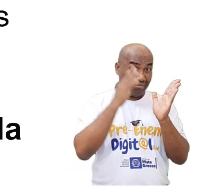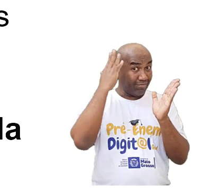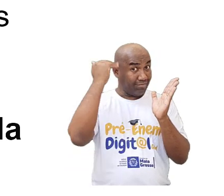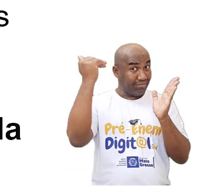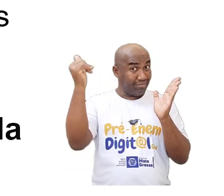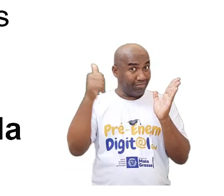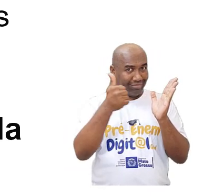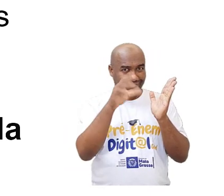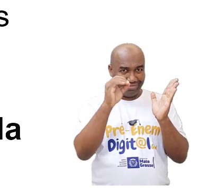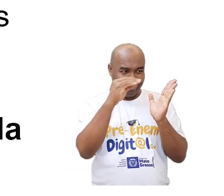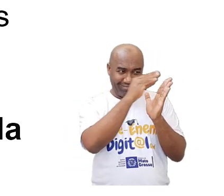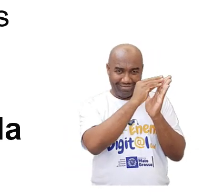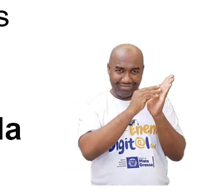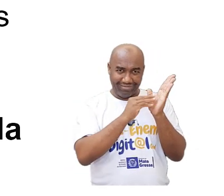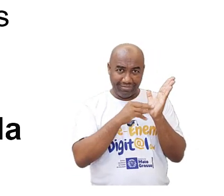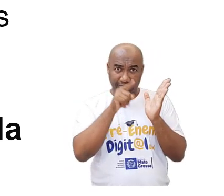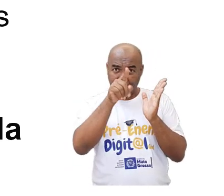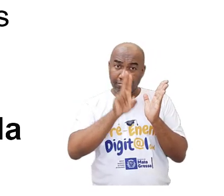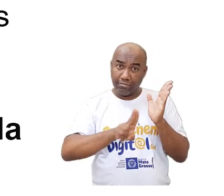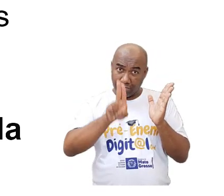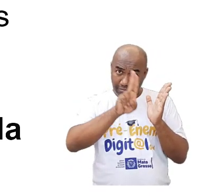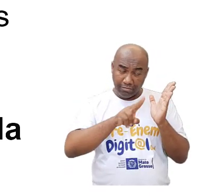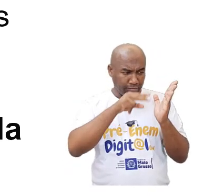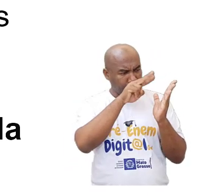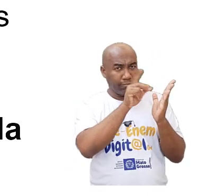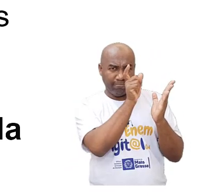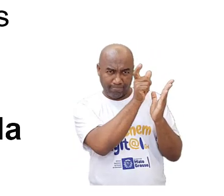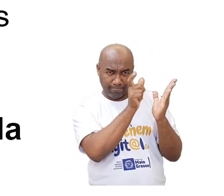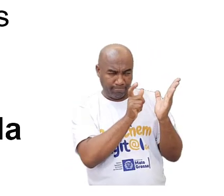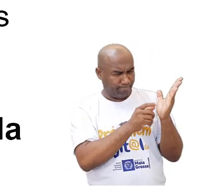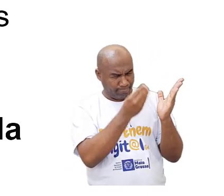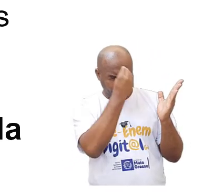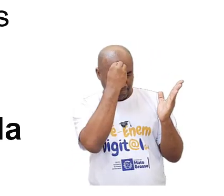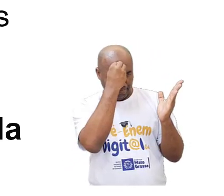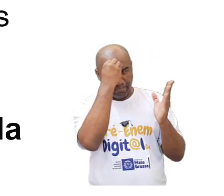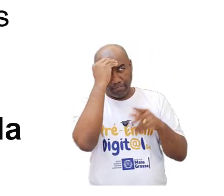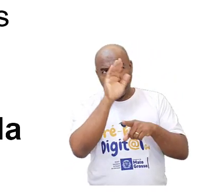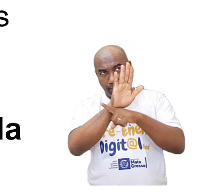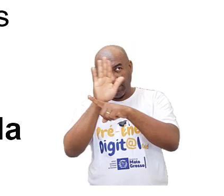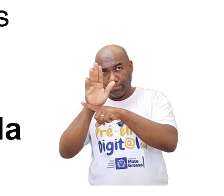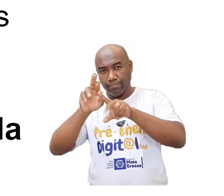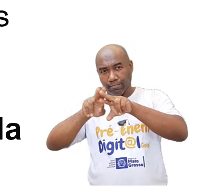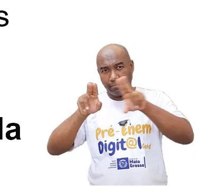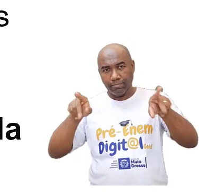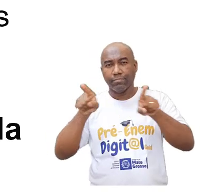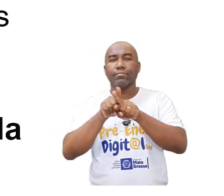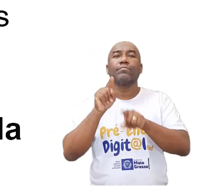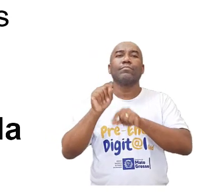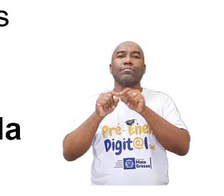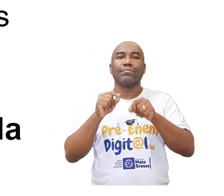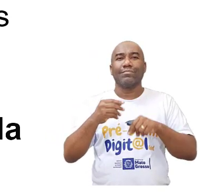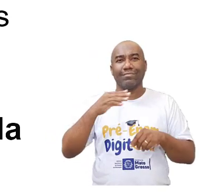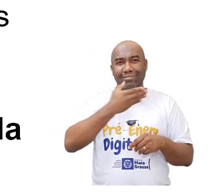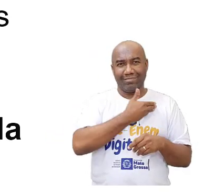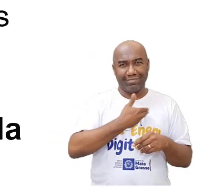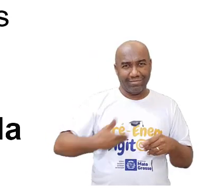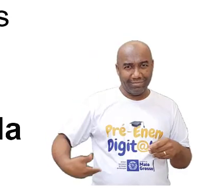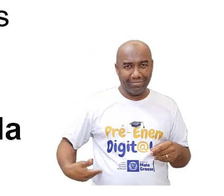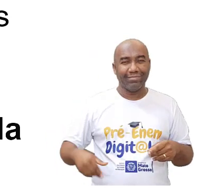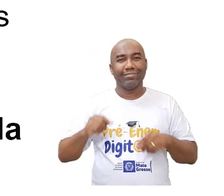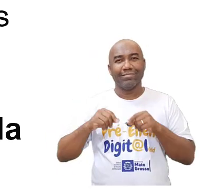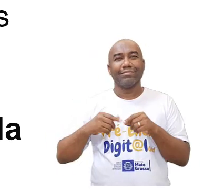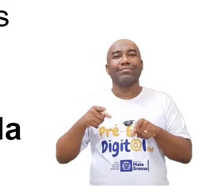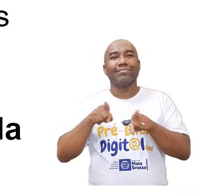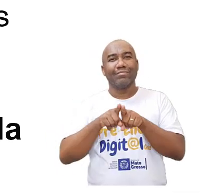excelente agente. Qual que é a função da mídia? Gente, a mídia, ela propaga. Inclusive, o presidente vive usando a mídia quando quer fazer